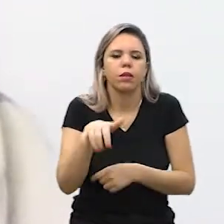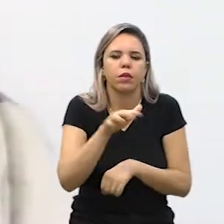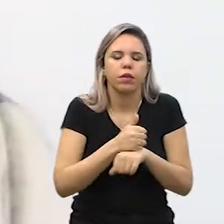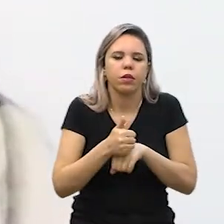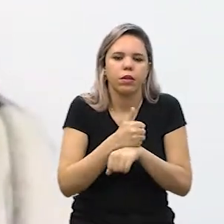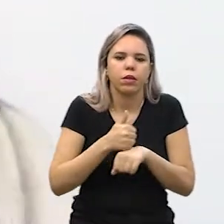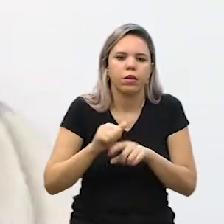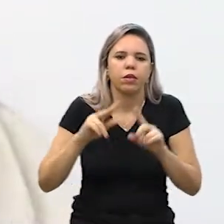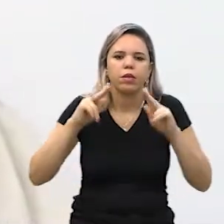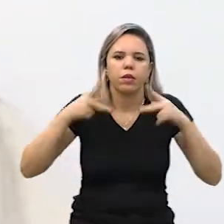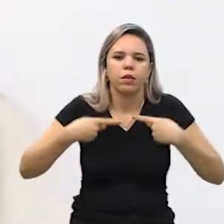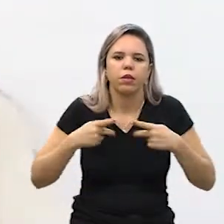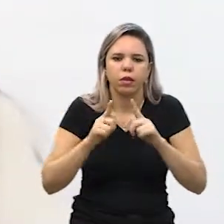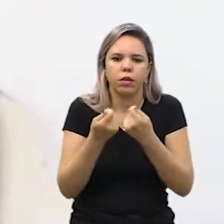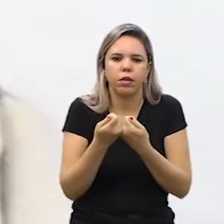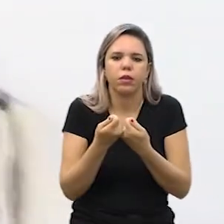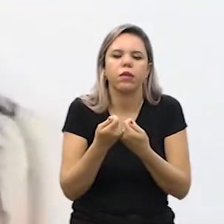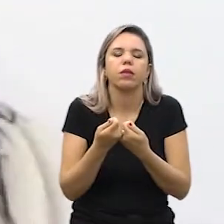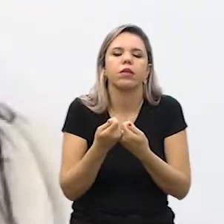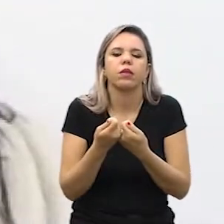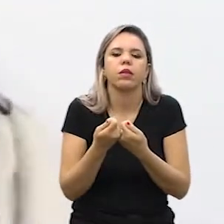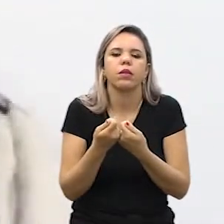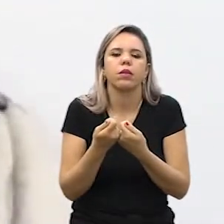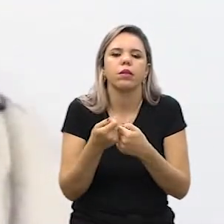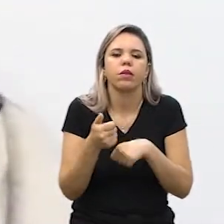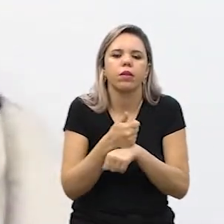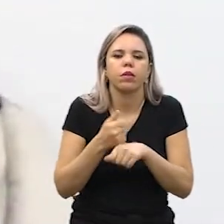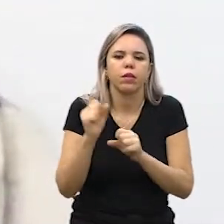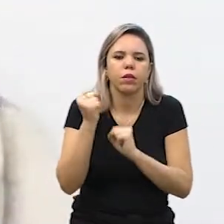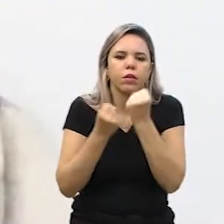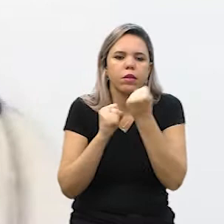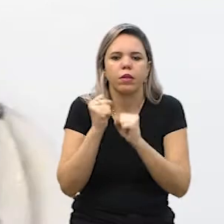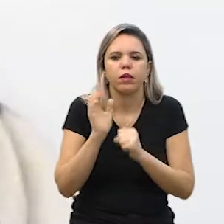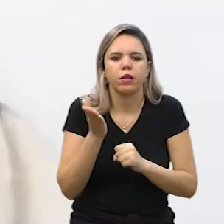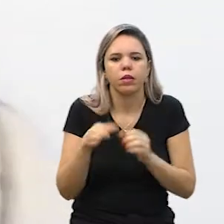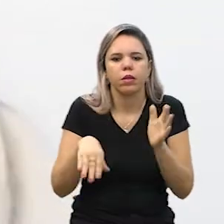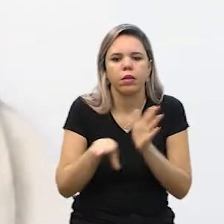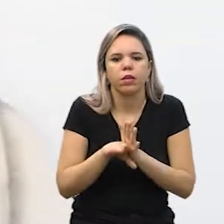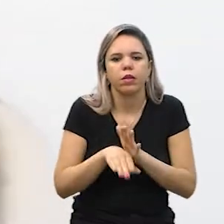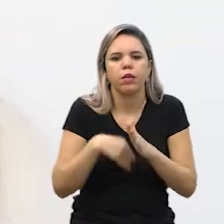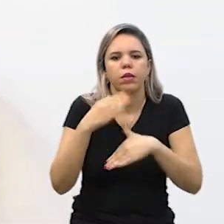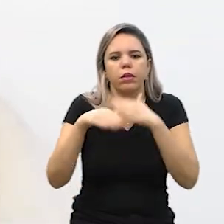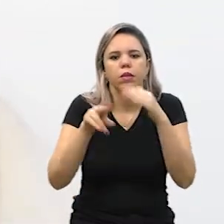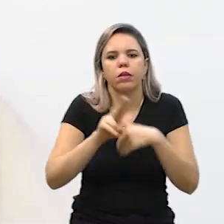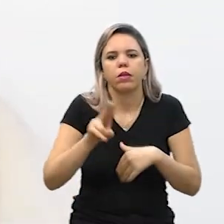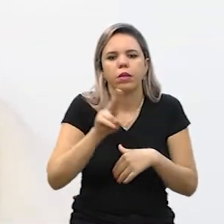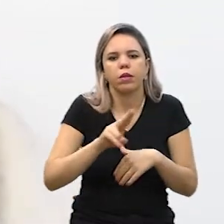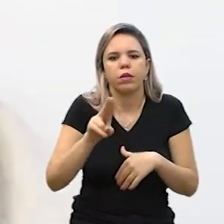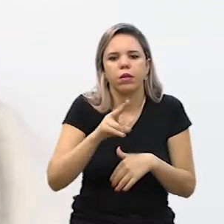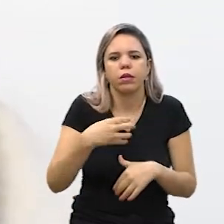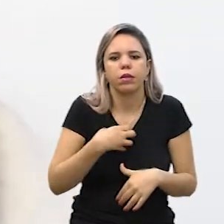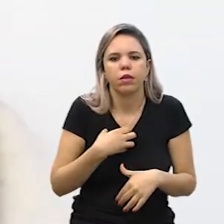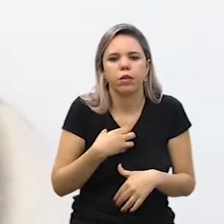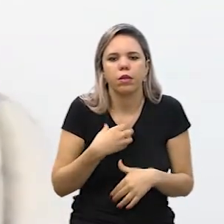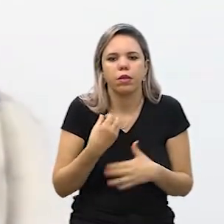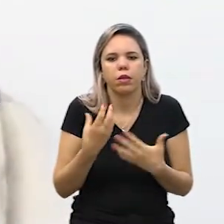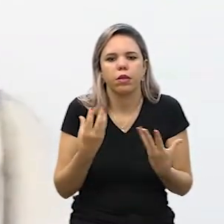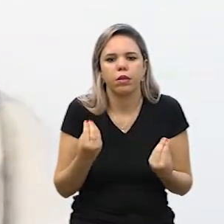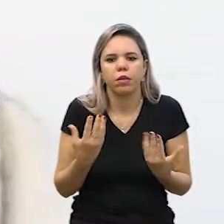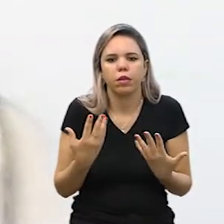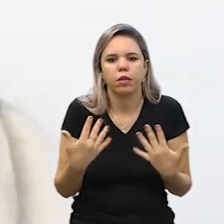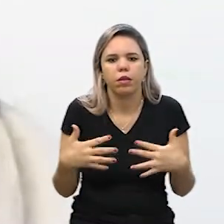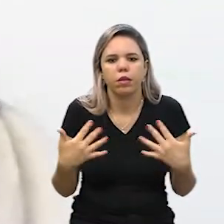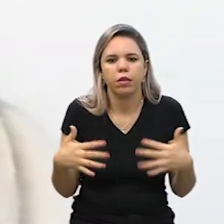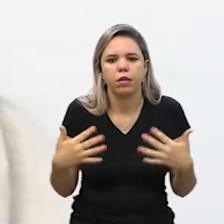mais humanas, como gestão, segmento industrial, eles já vinham sendo utilizados de uma forma muito